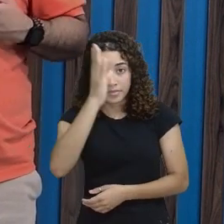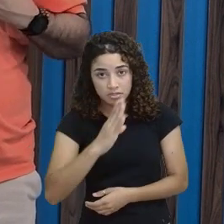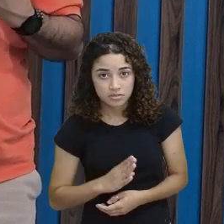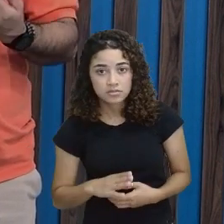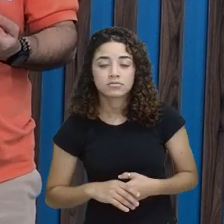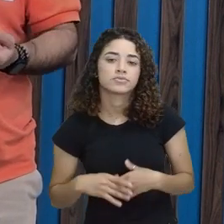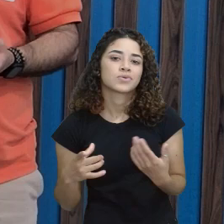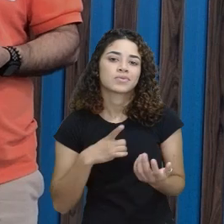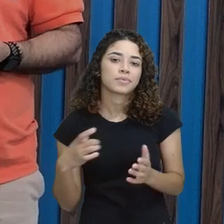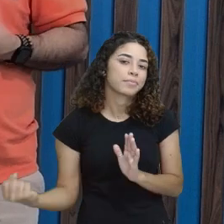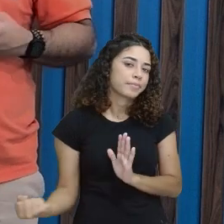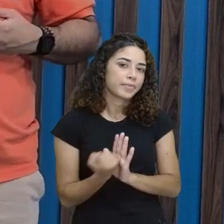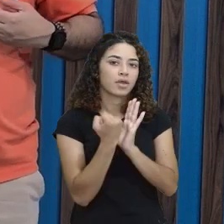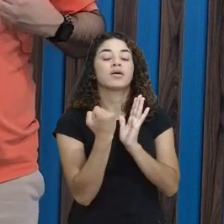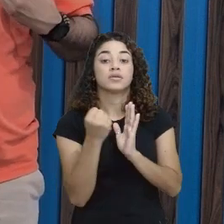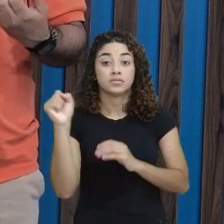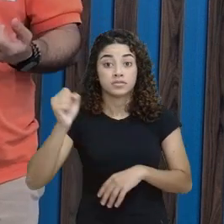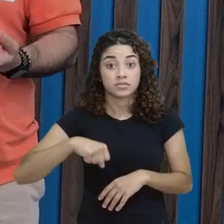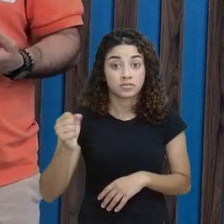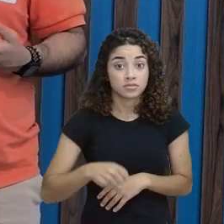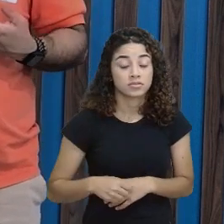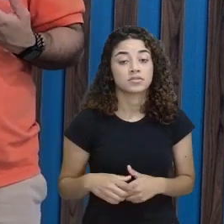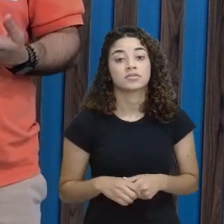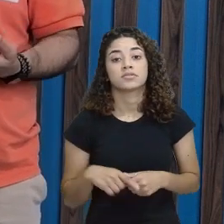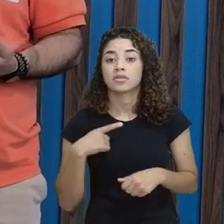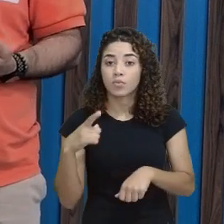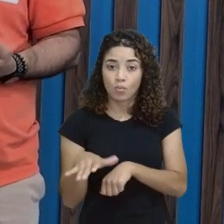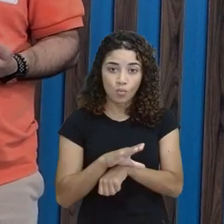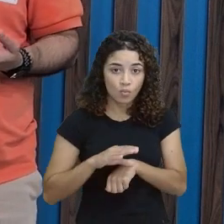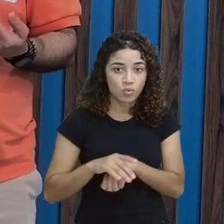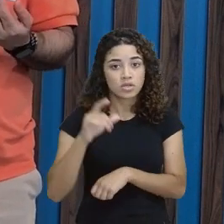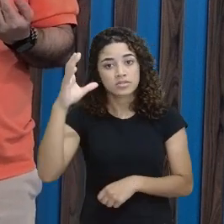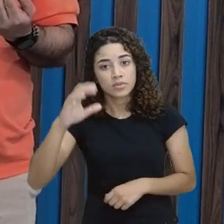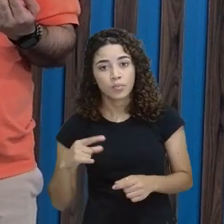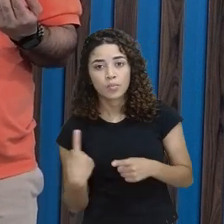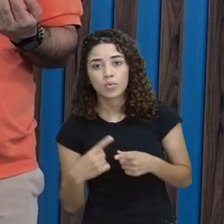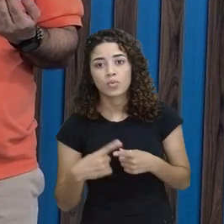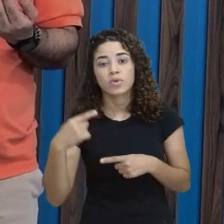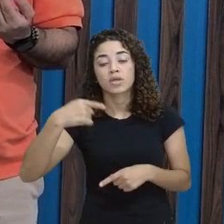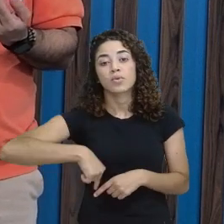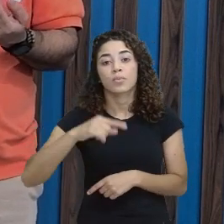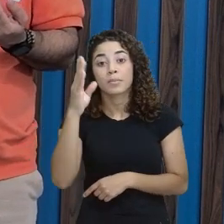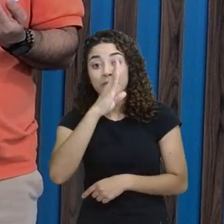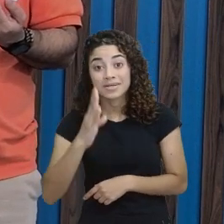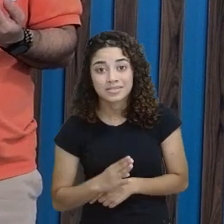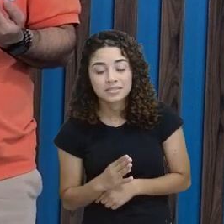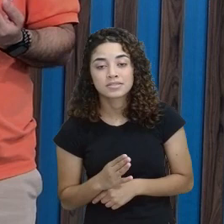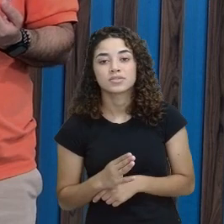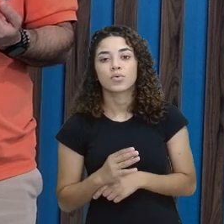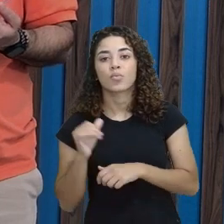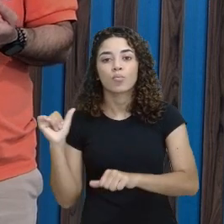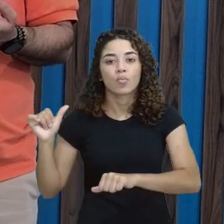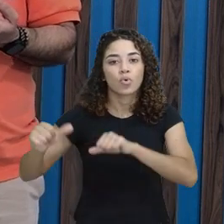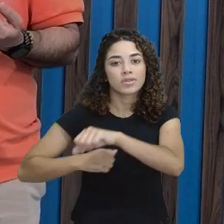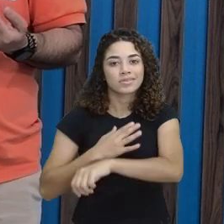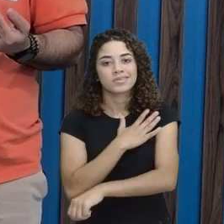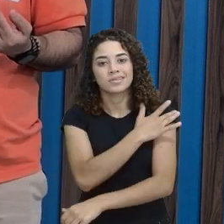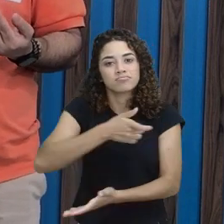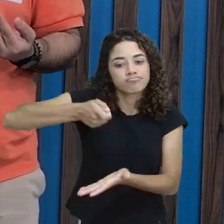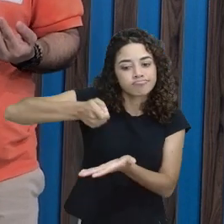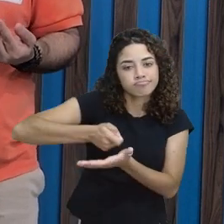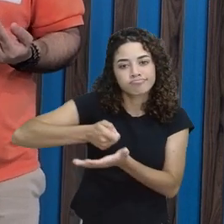ela traz essa marca, esse nome, né, de Constituição Cidadã, porque o Brasil estava saindo de uma ditadura e